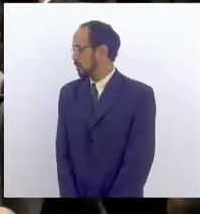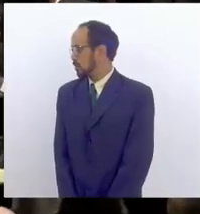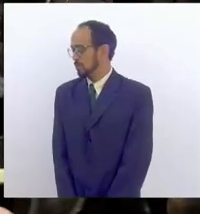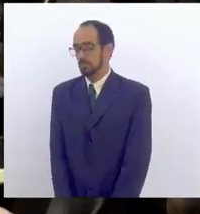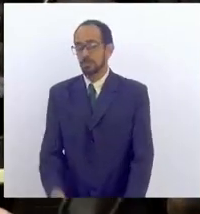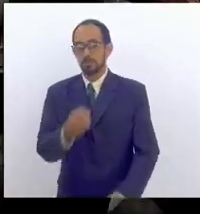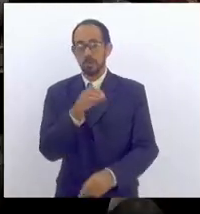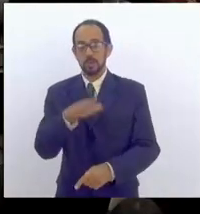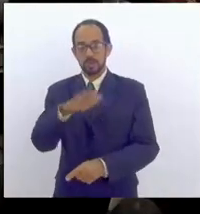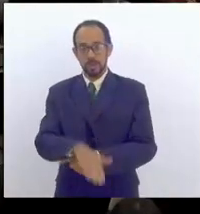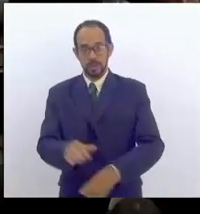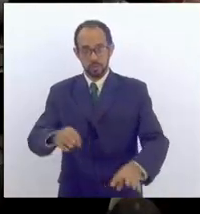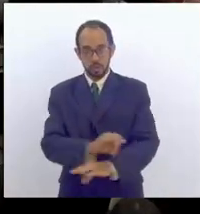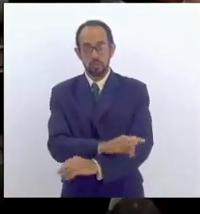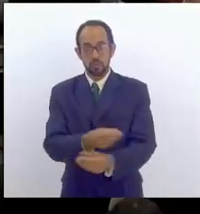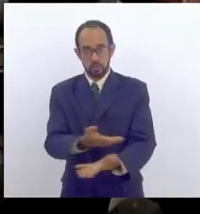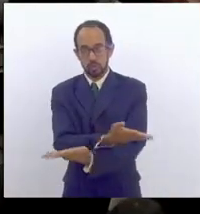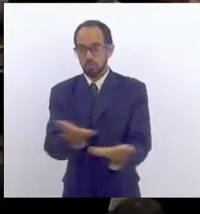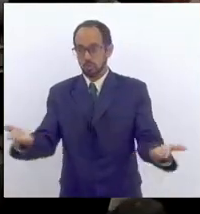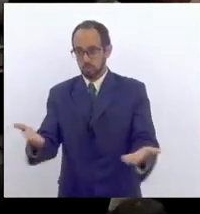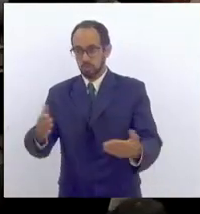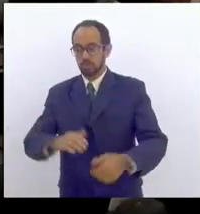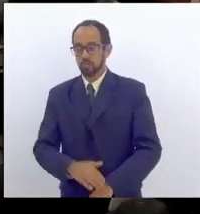Boa tarde a todas, a todos.